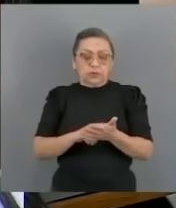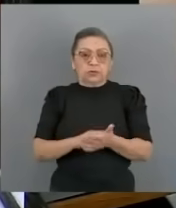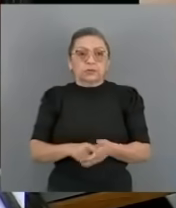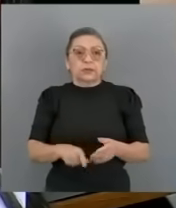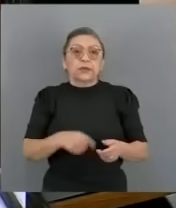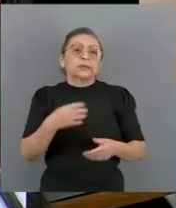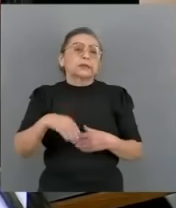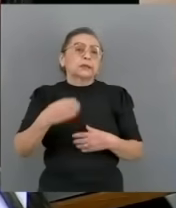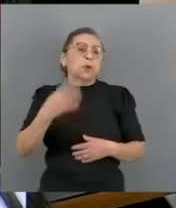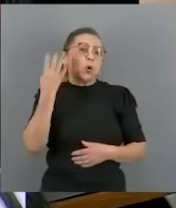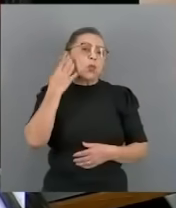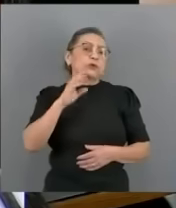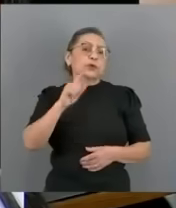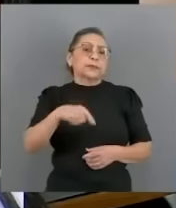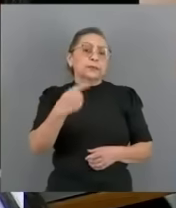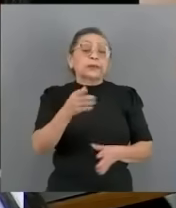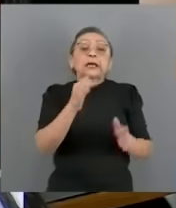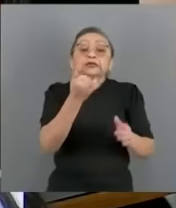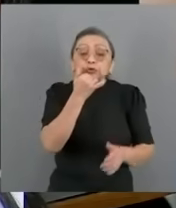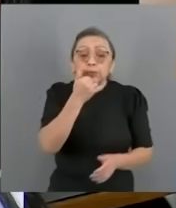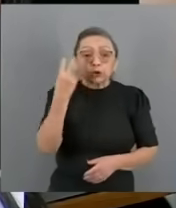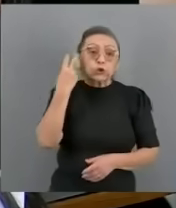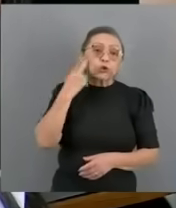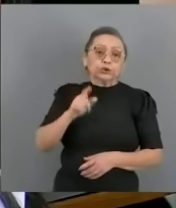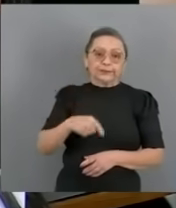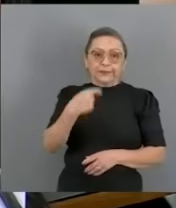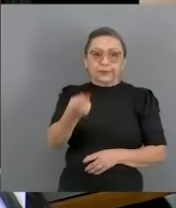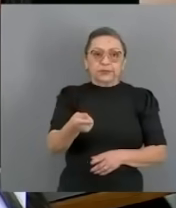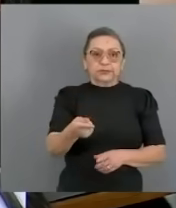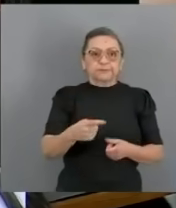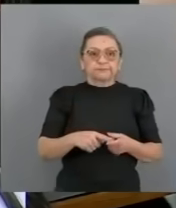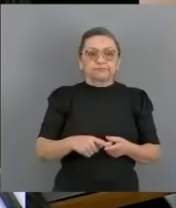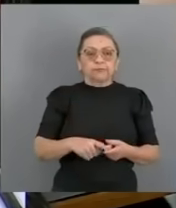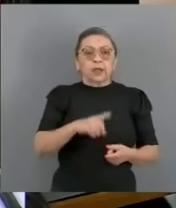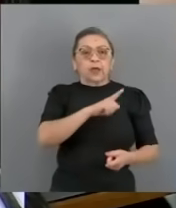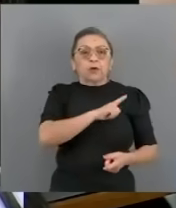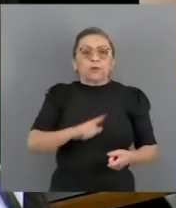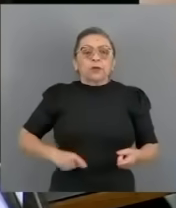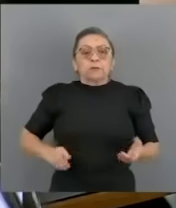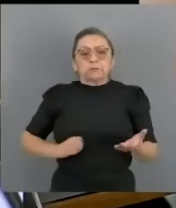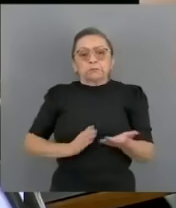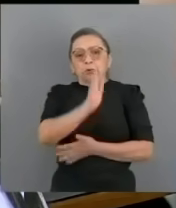4 dias depois, aliás, 2 dias depois, o governo publica um decreto